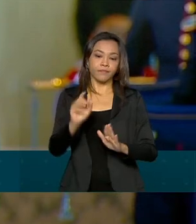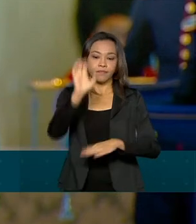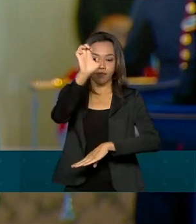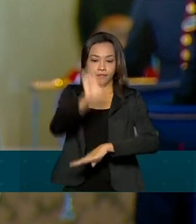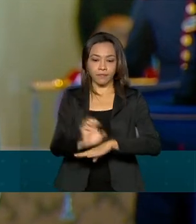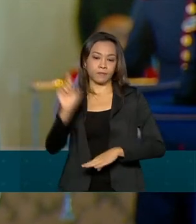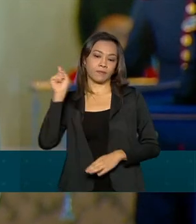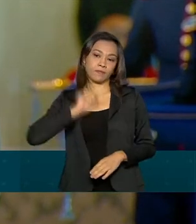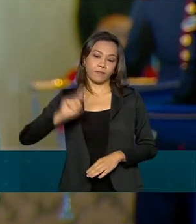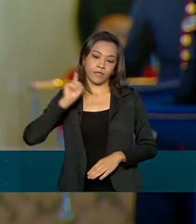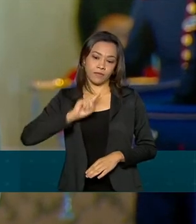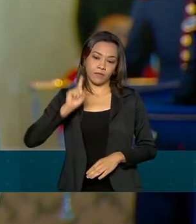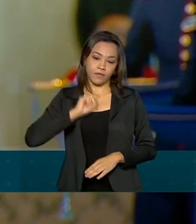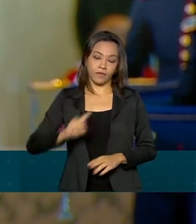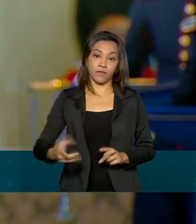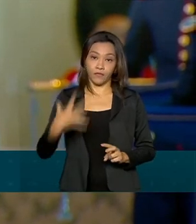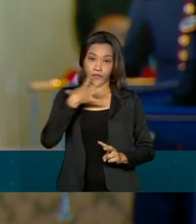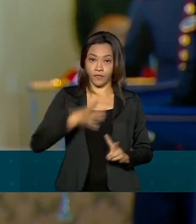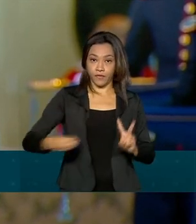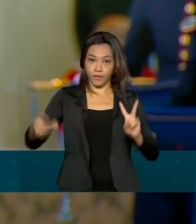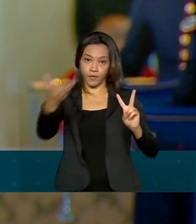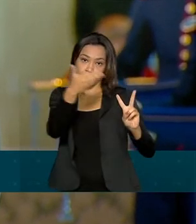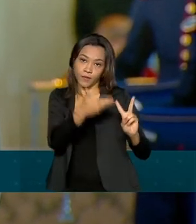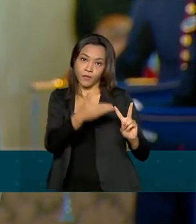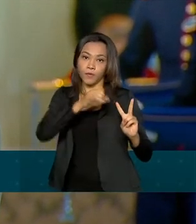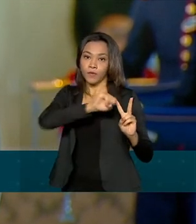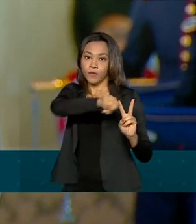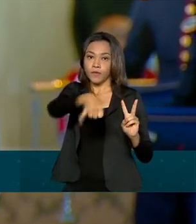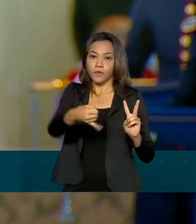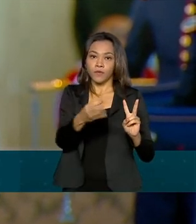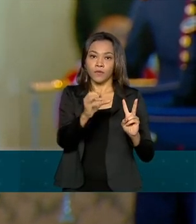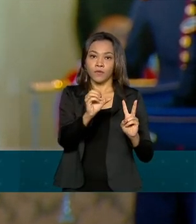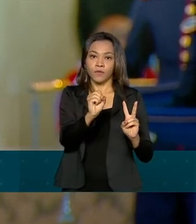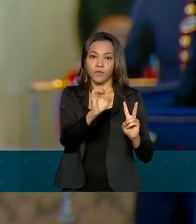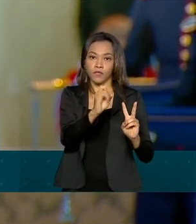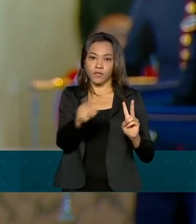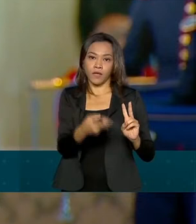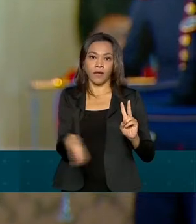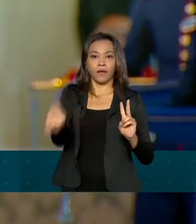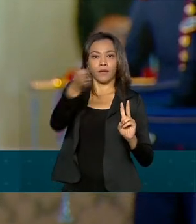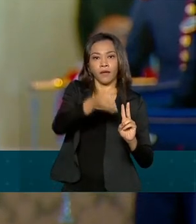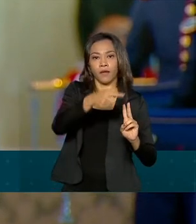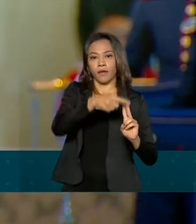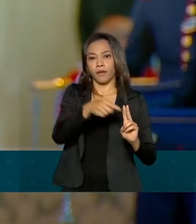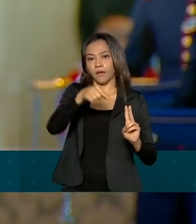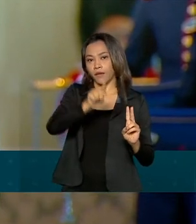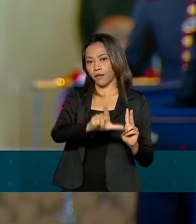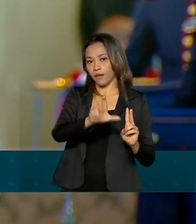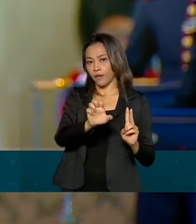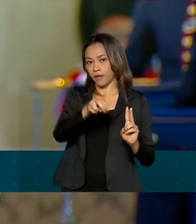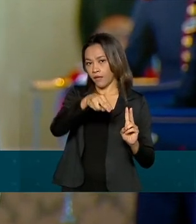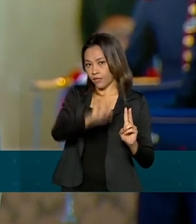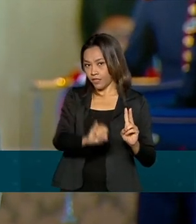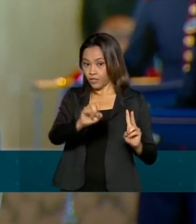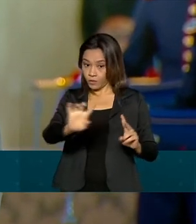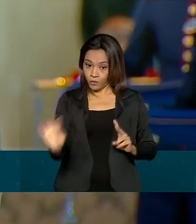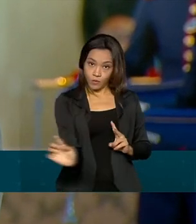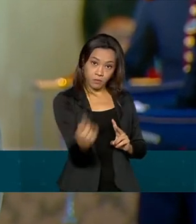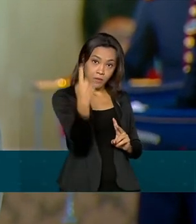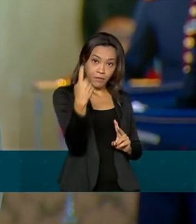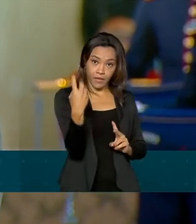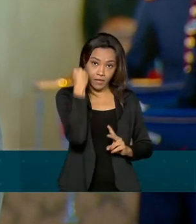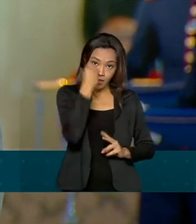Minas Gerais é filho de José de Carvalho e meninge lobaque de Carvalho sua